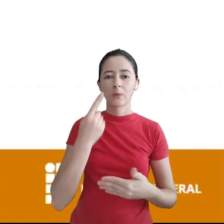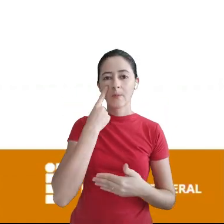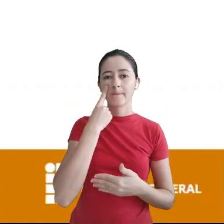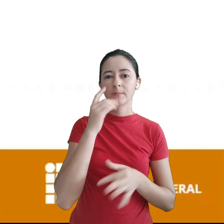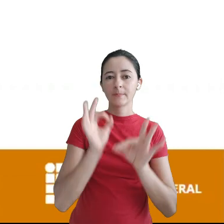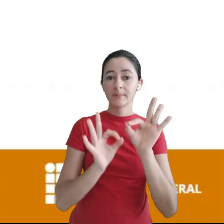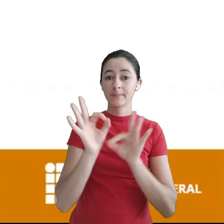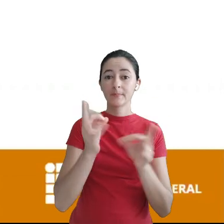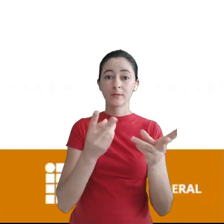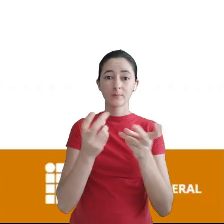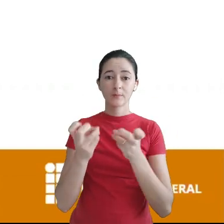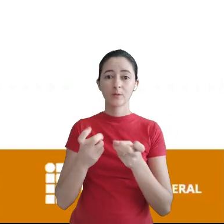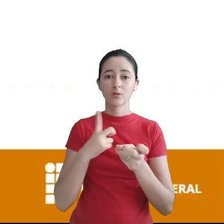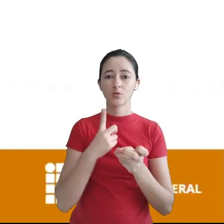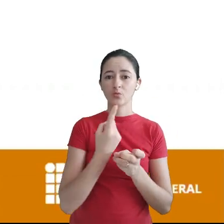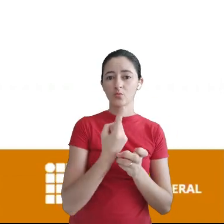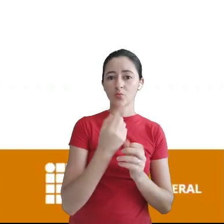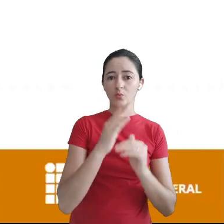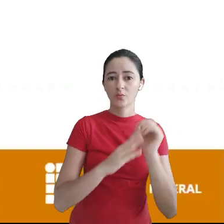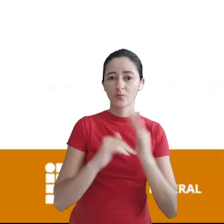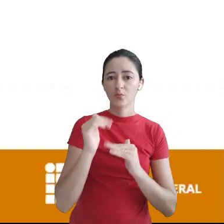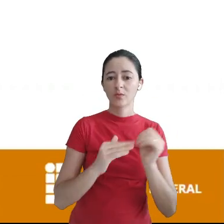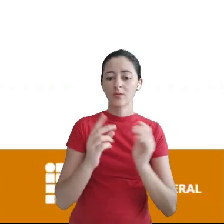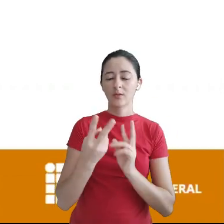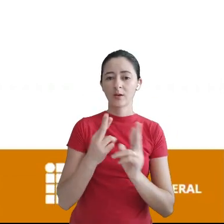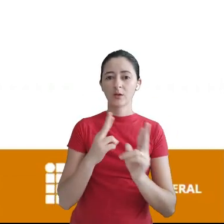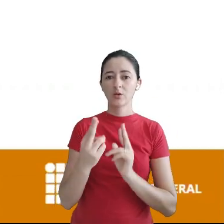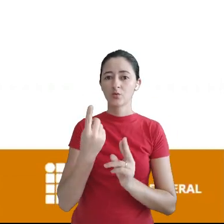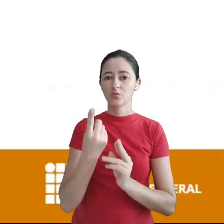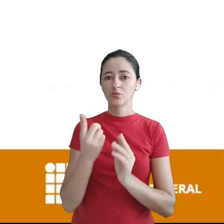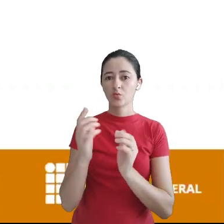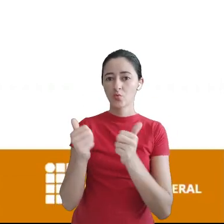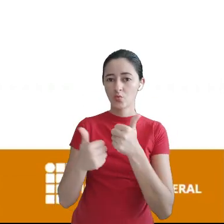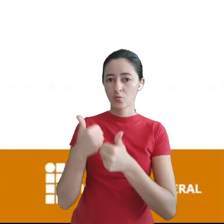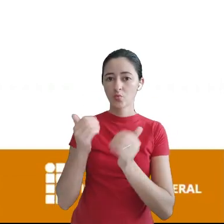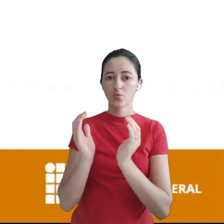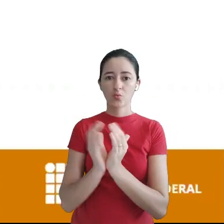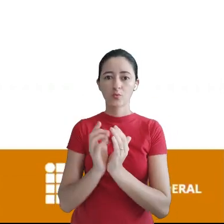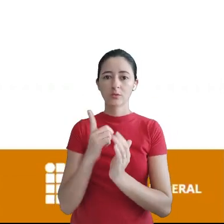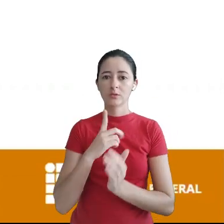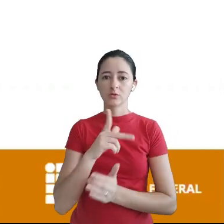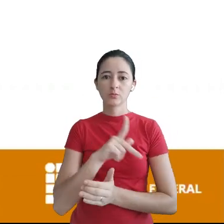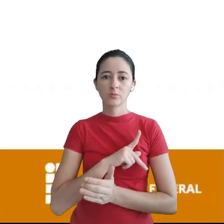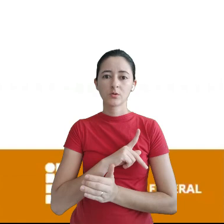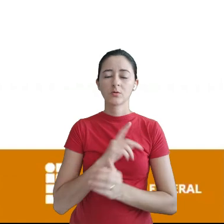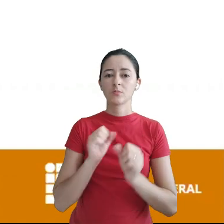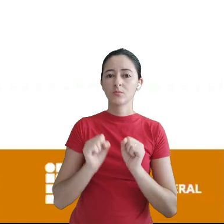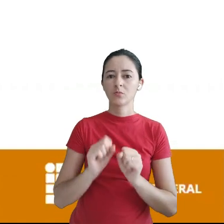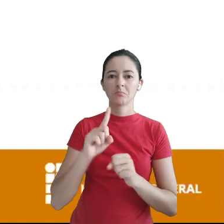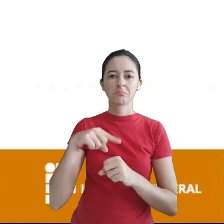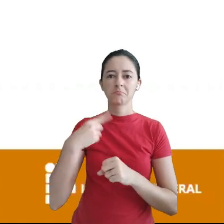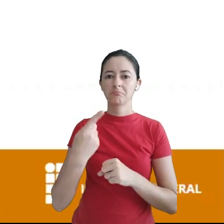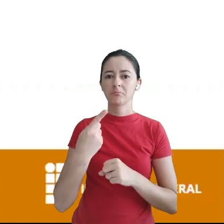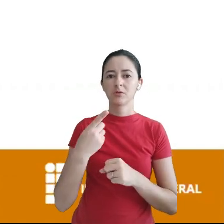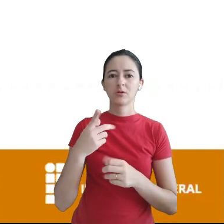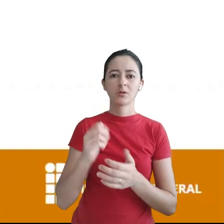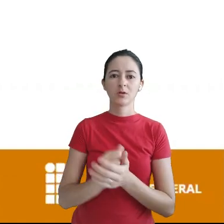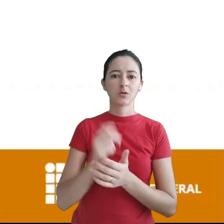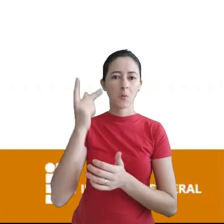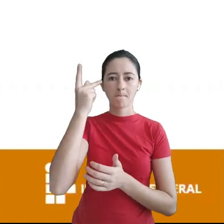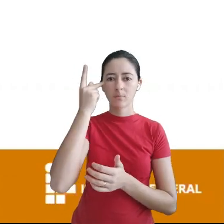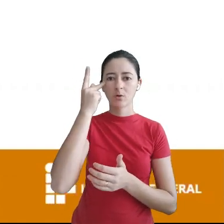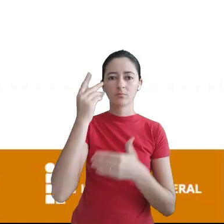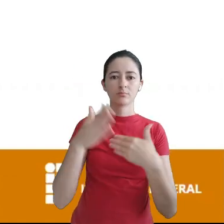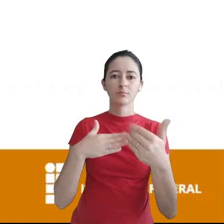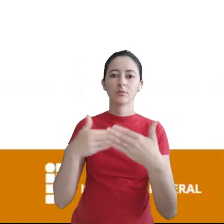Vamos lá. Então, olha só. Então, aqui já arrumei. Um jogador está relacionado a um time, né? Por exemplo, o João, ele joga em um time por vez. Ele joga no Palmeiras, depois ele vai jogar no